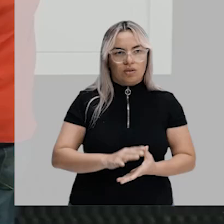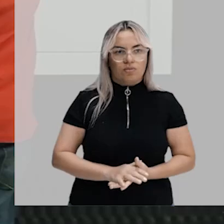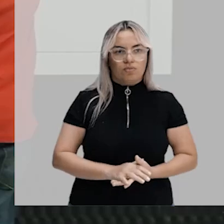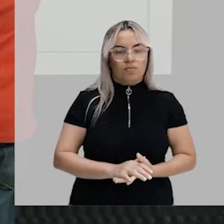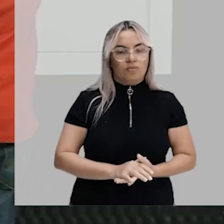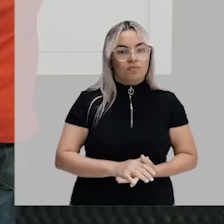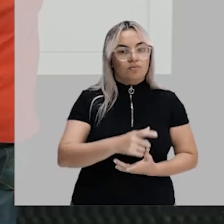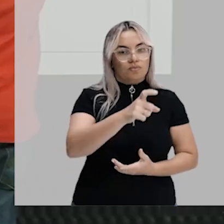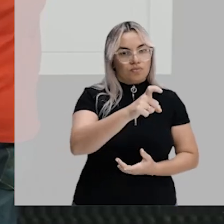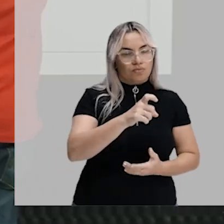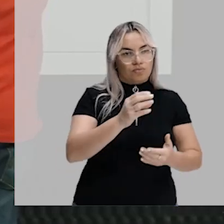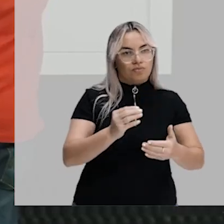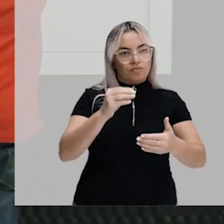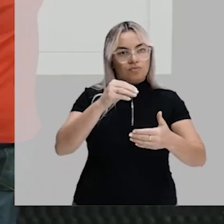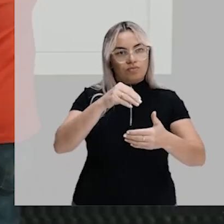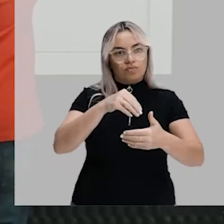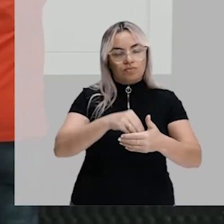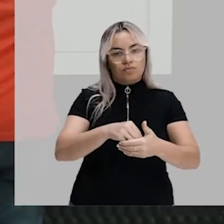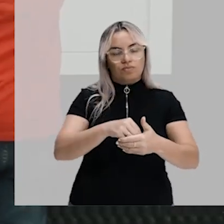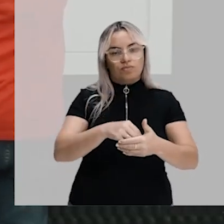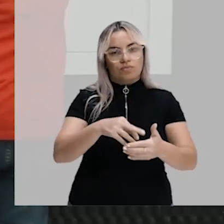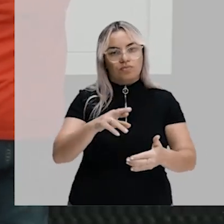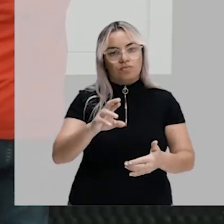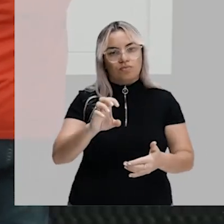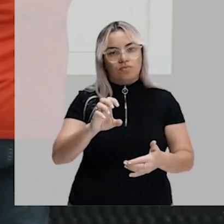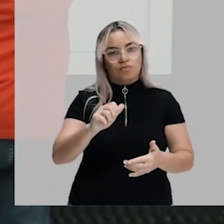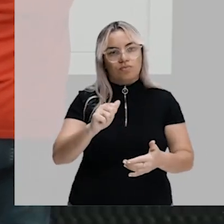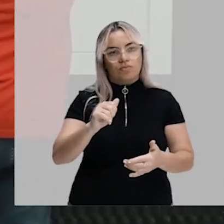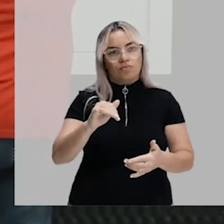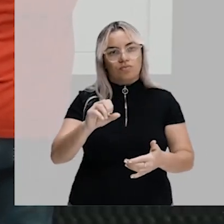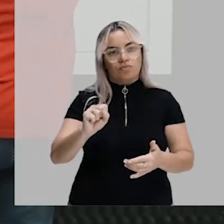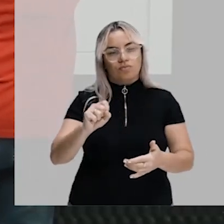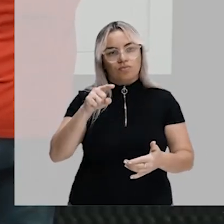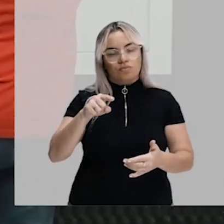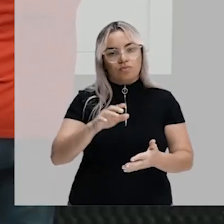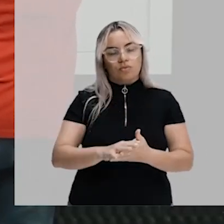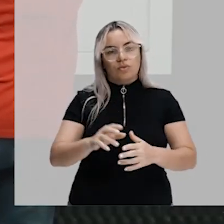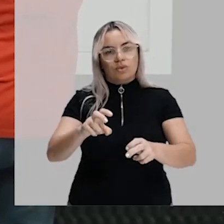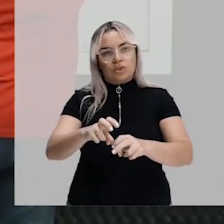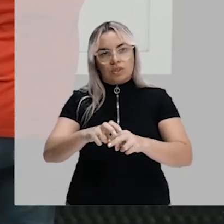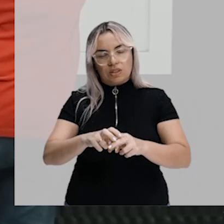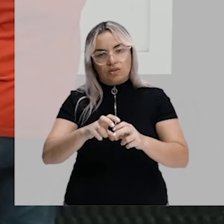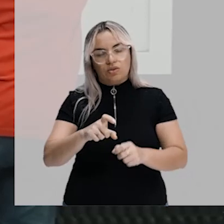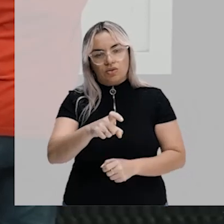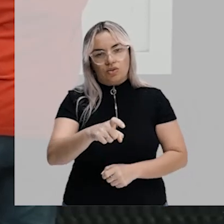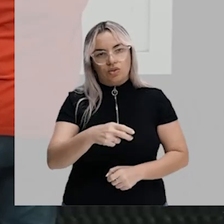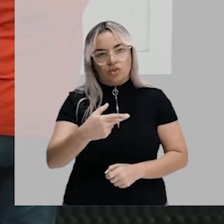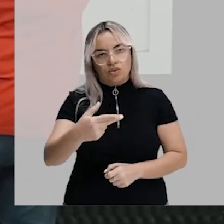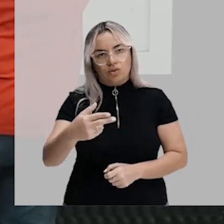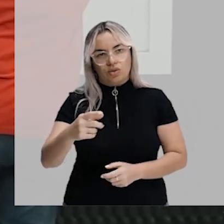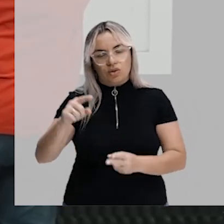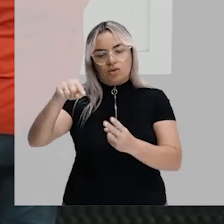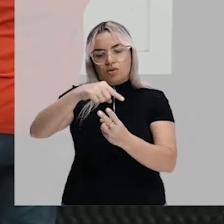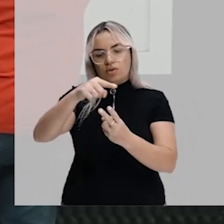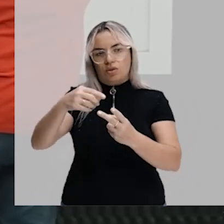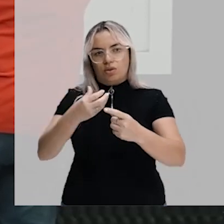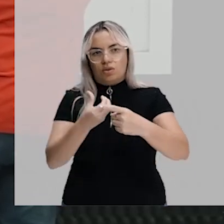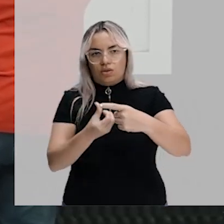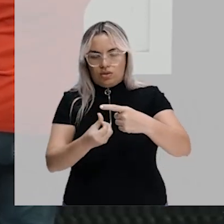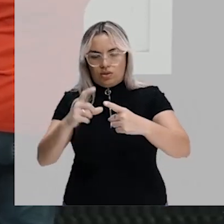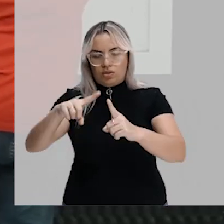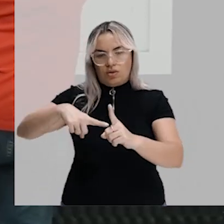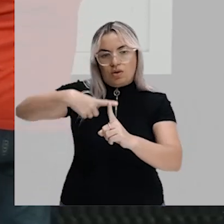pertencente aos reais tal que x = Pi so 6 + 2 k